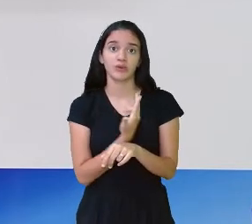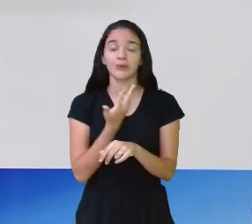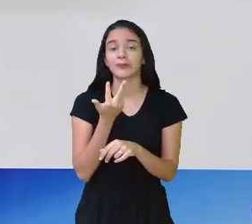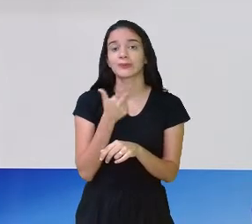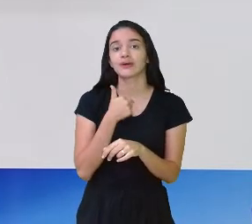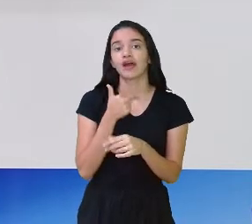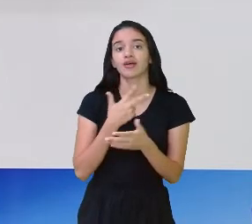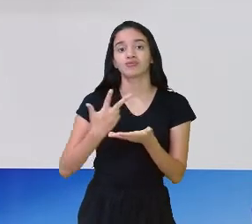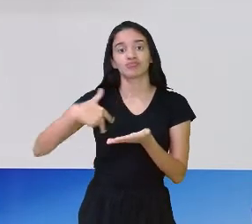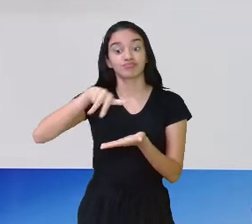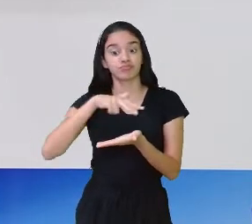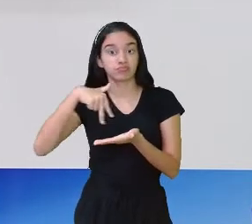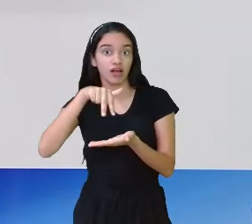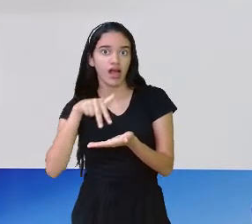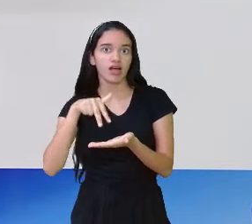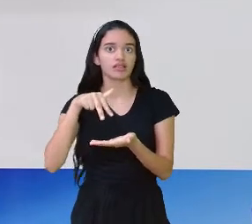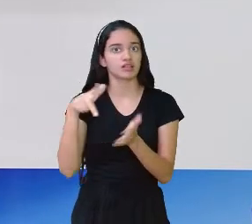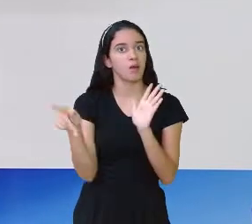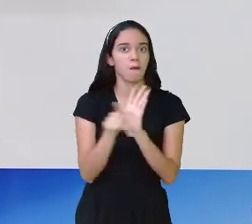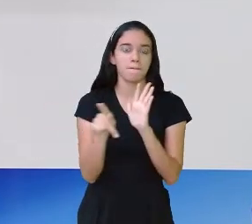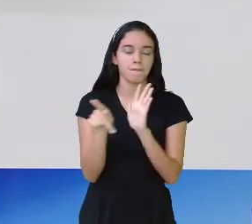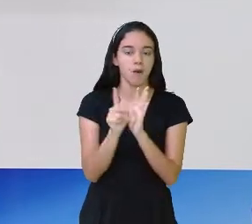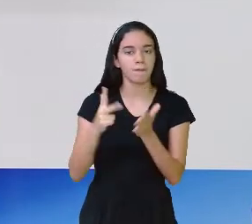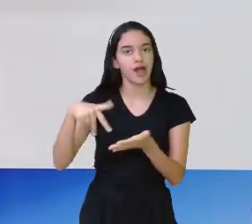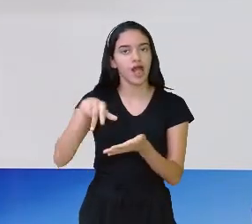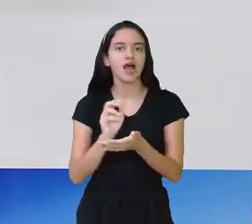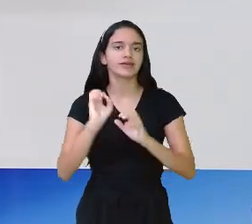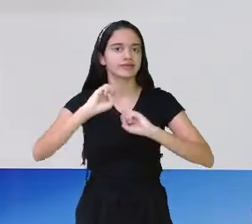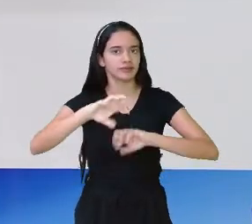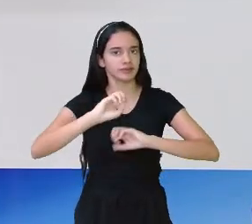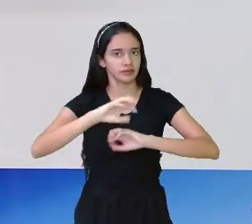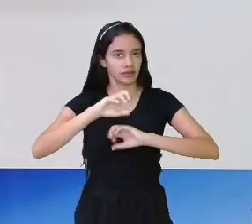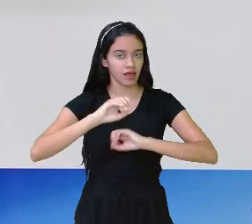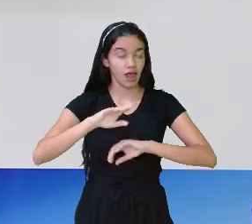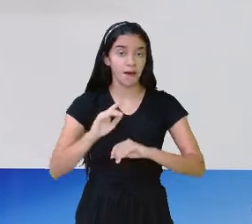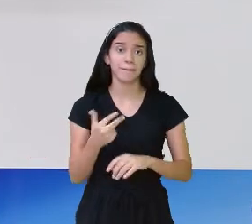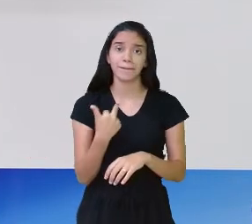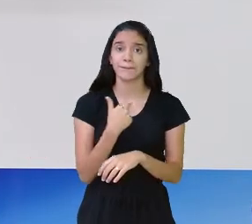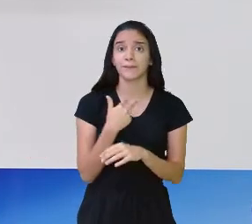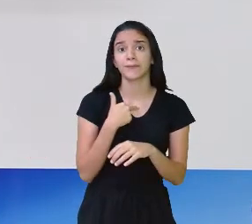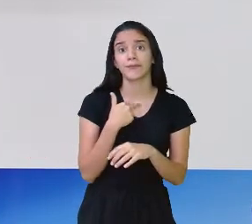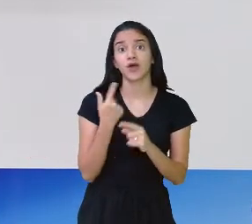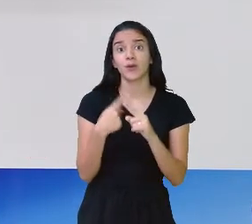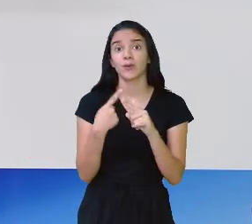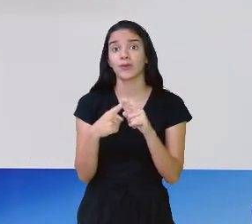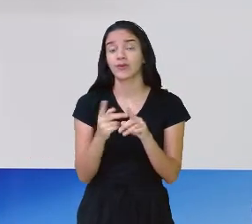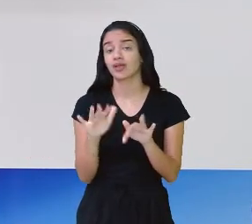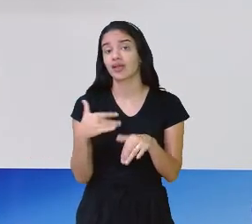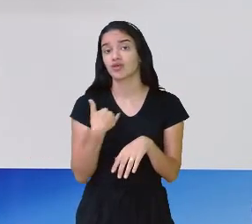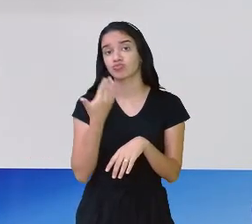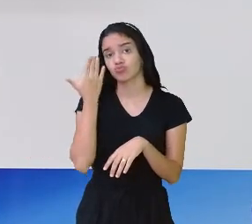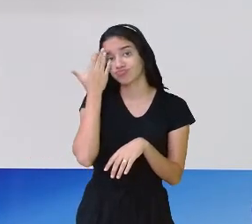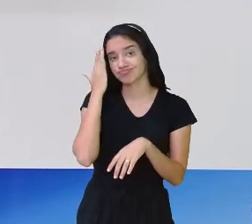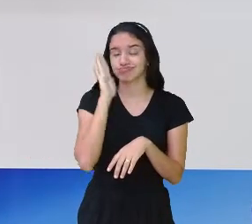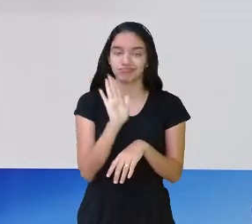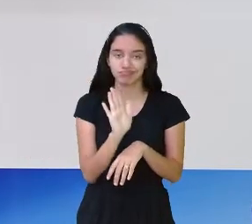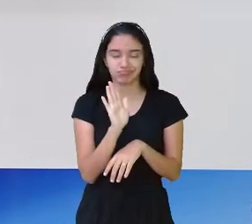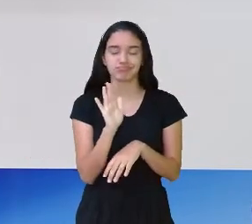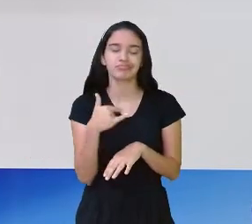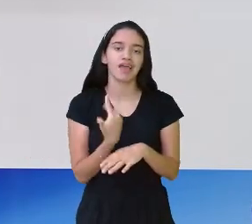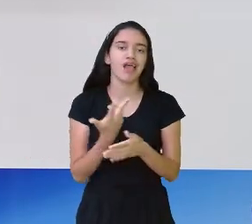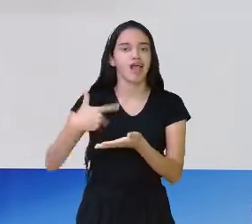fazer aula de dança, dançar, ensinar passos, porque eu não sei, eu não sou uma boa